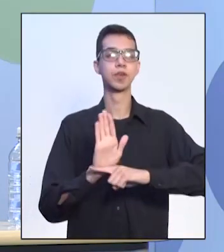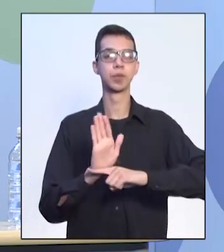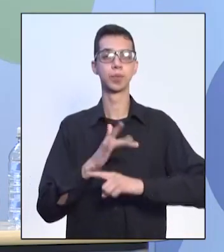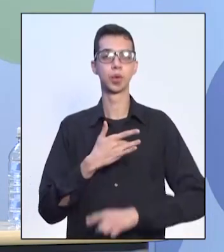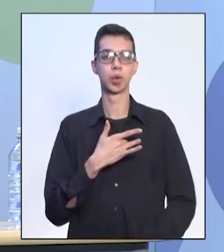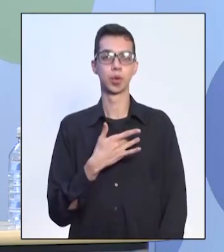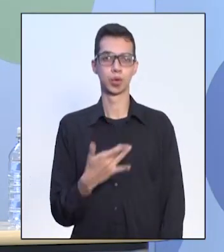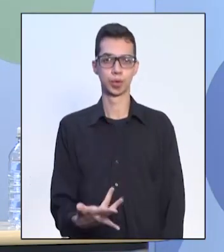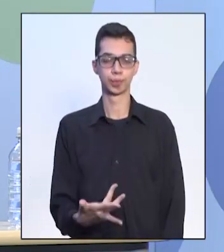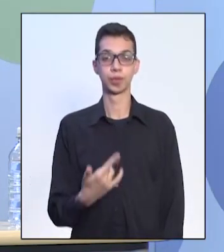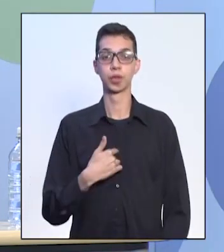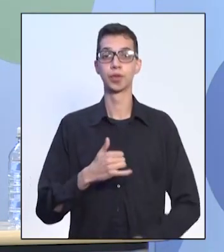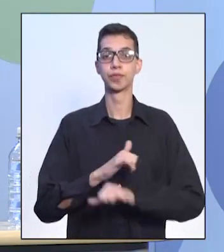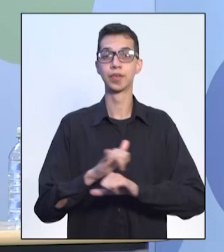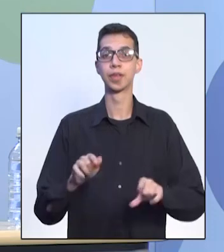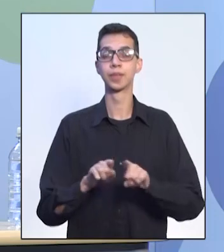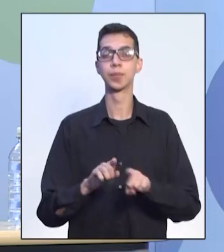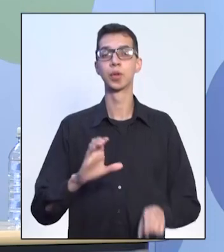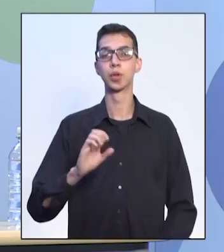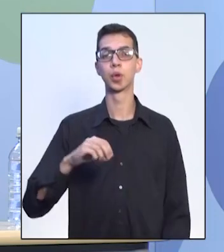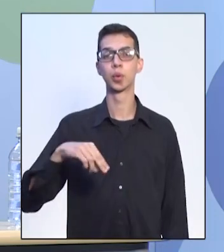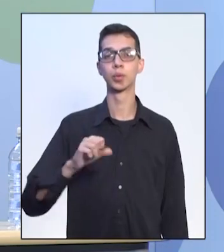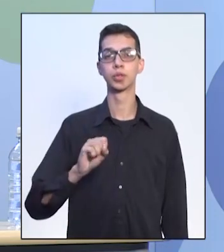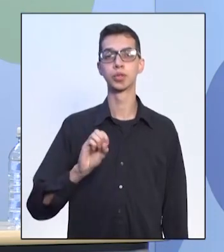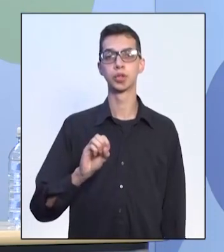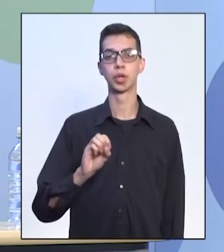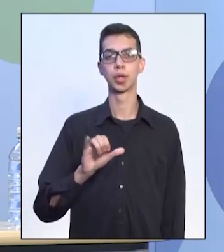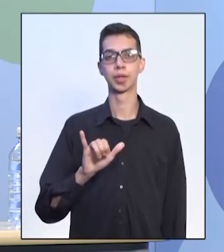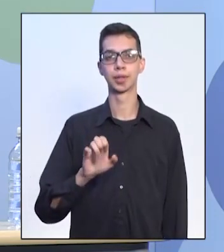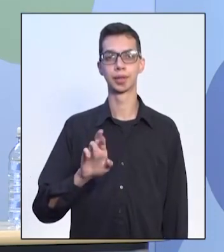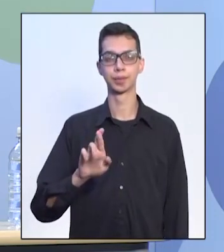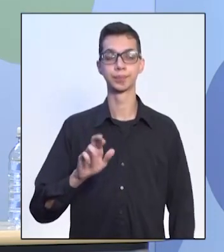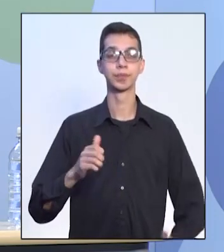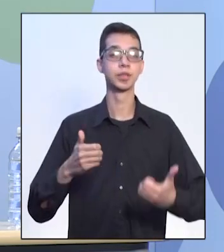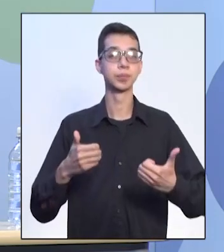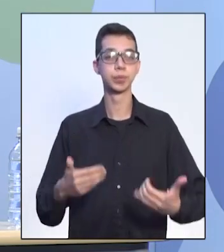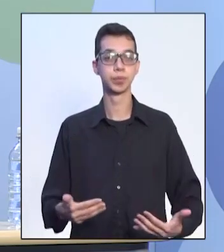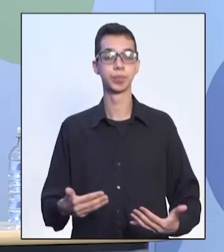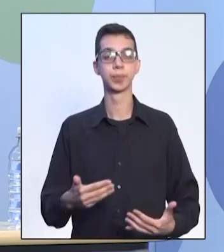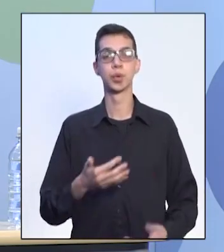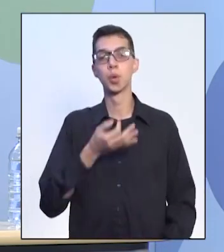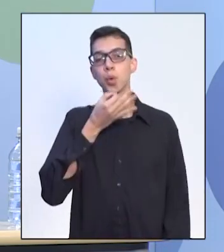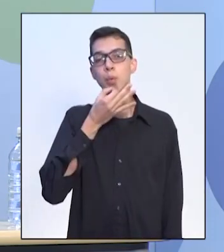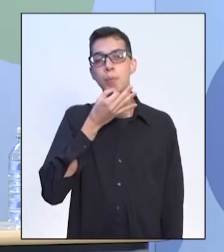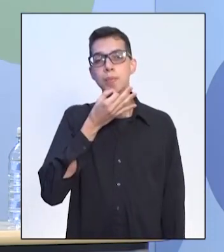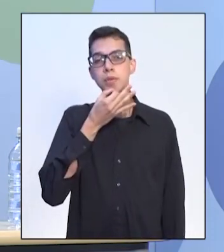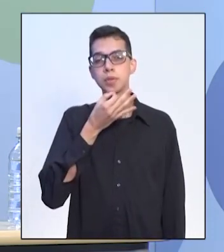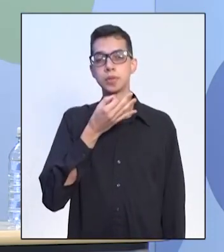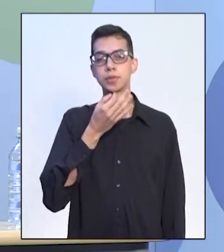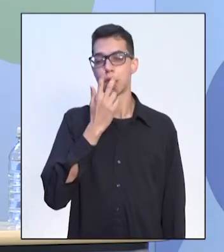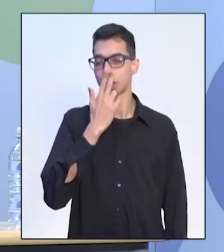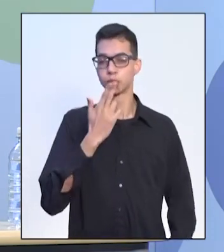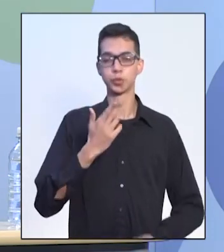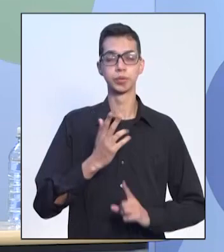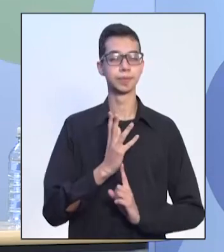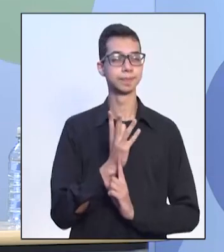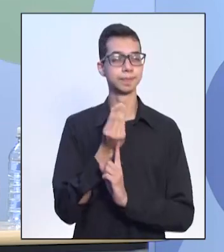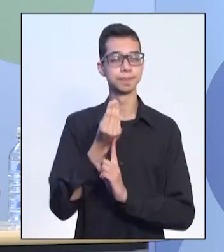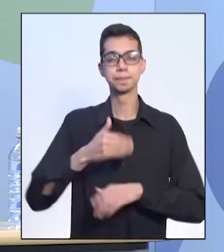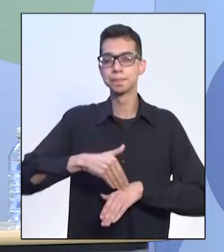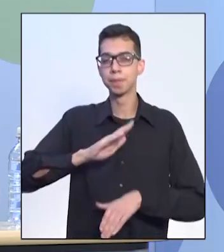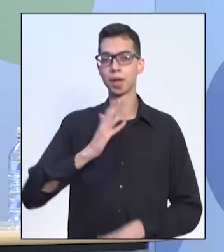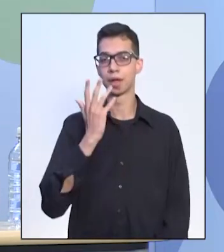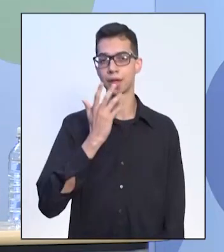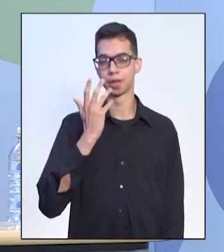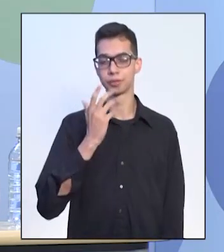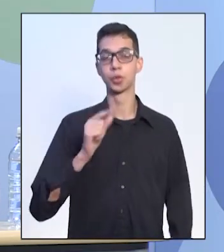quero destacar a do Con Sawyer, que disse assim que, na opinião dele, uma das maiores expressões artísticas da paixão são as